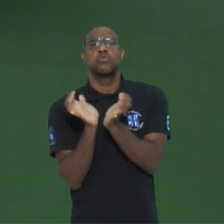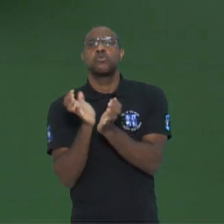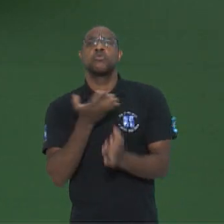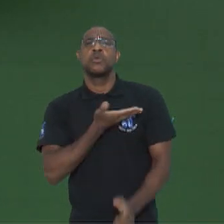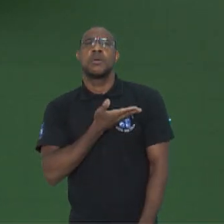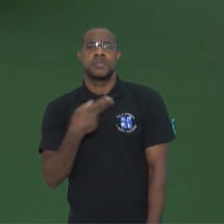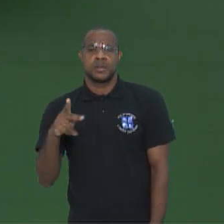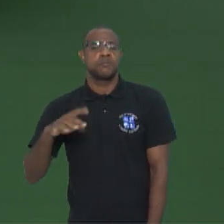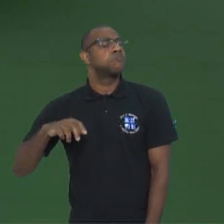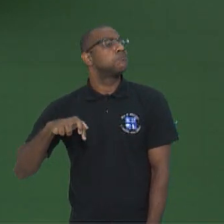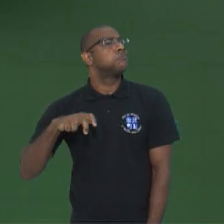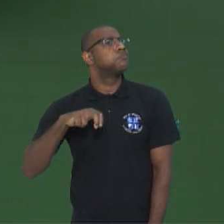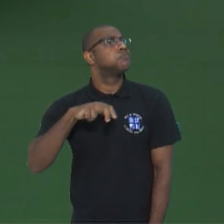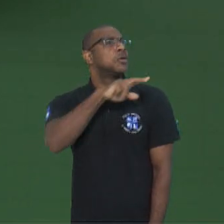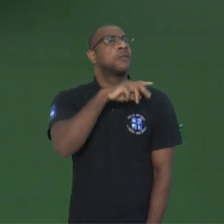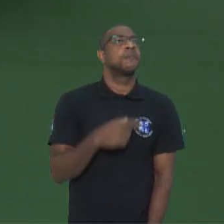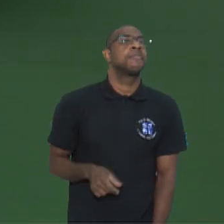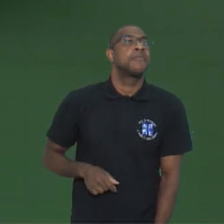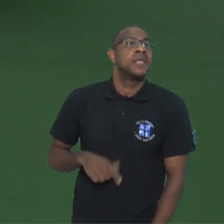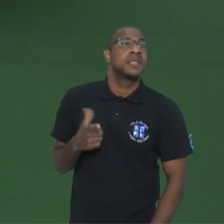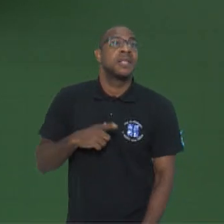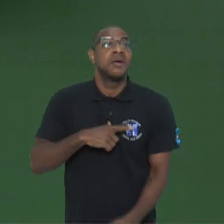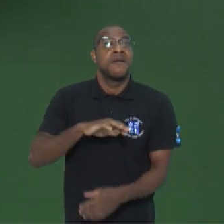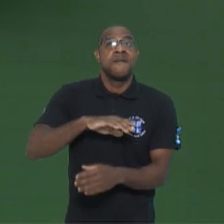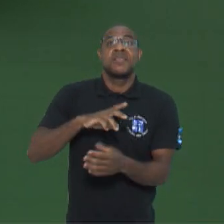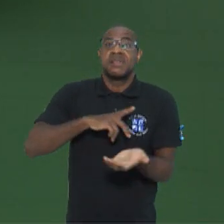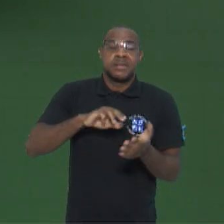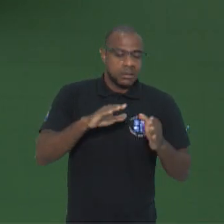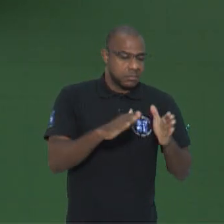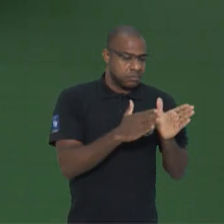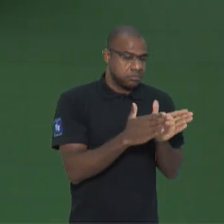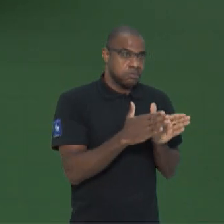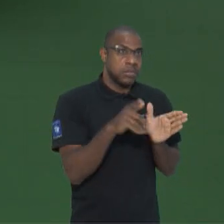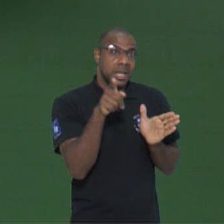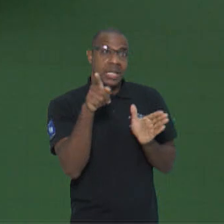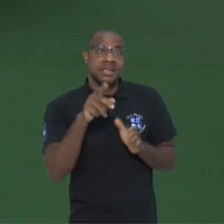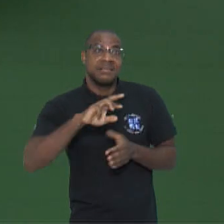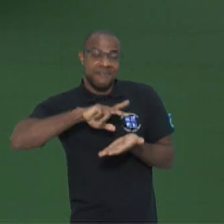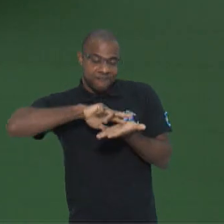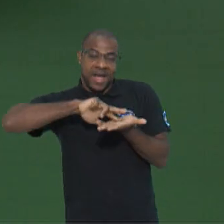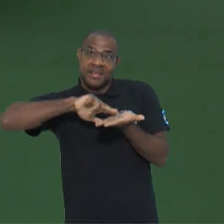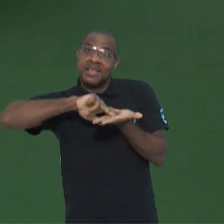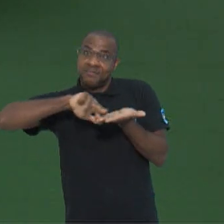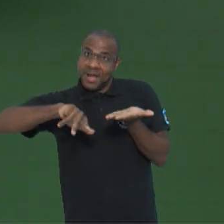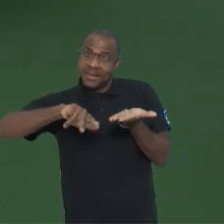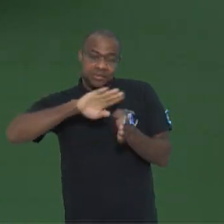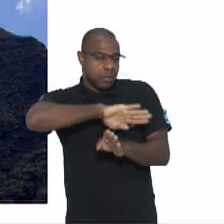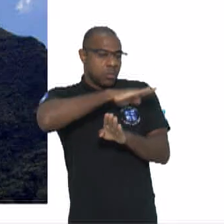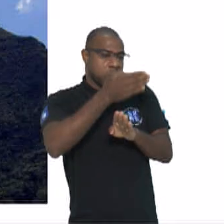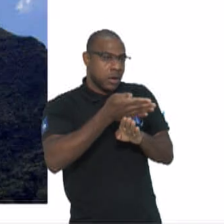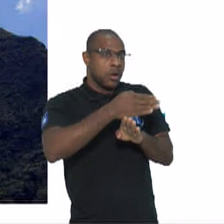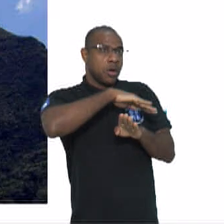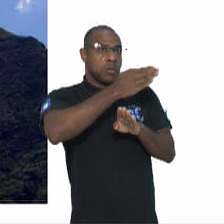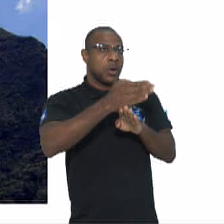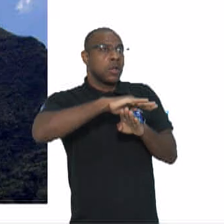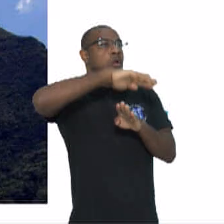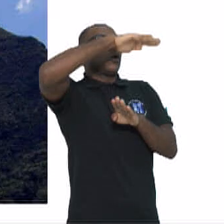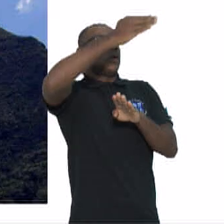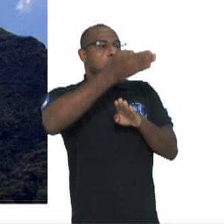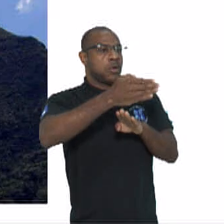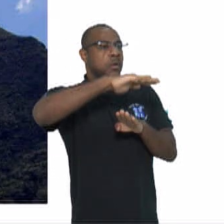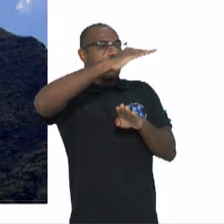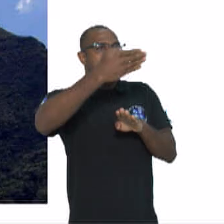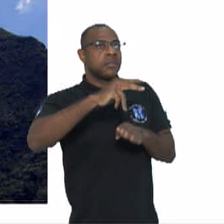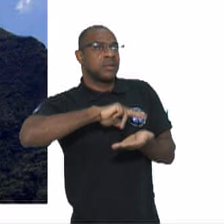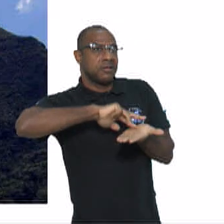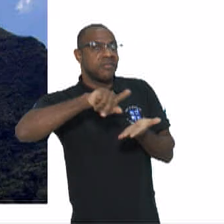Esse conjunto do Morumbi ele tem várias montanhas e a montanha mais alta hoje é chamada de Pico Olimpo, que tem uma altitude de 1.539 metros acima